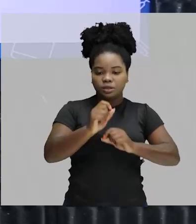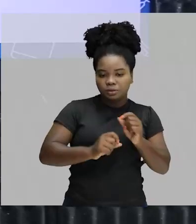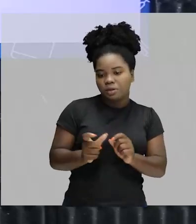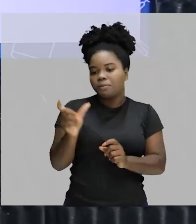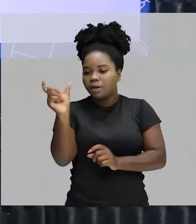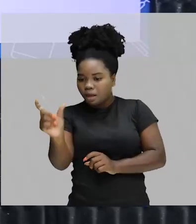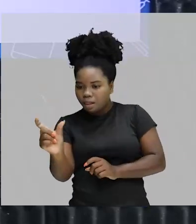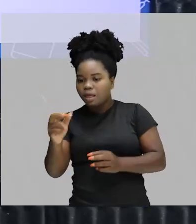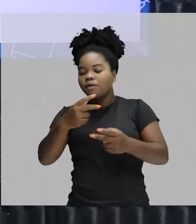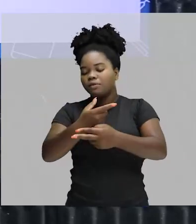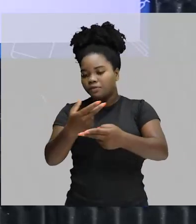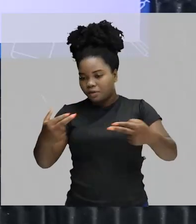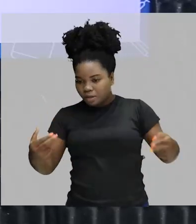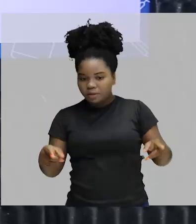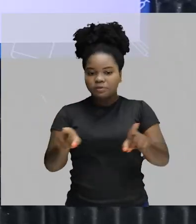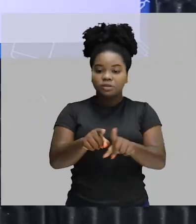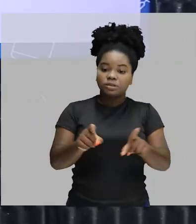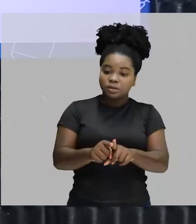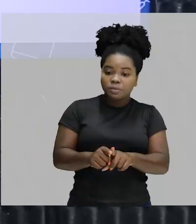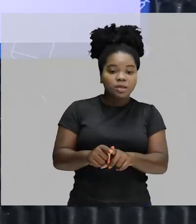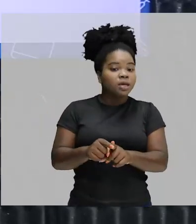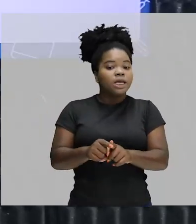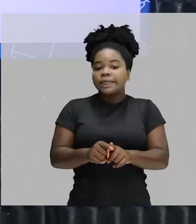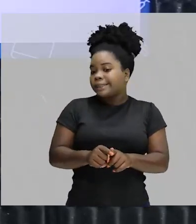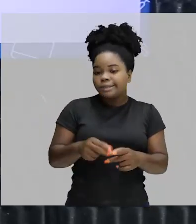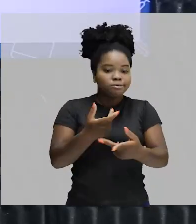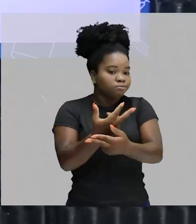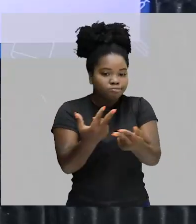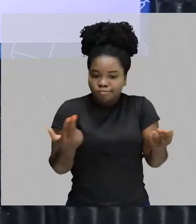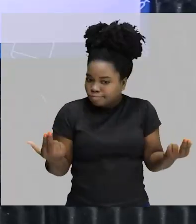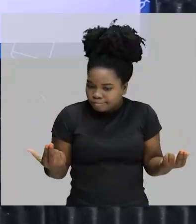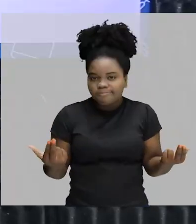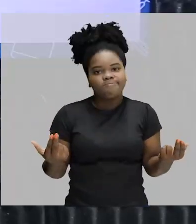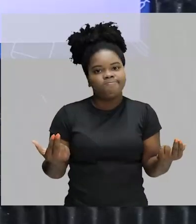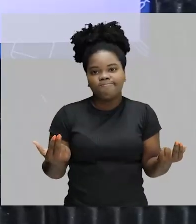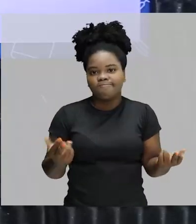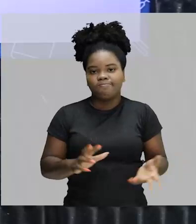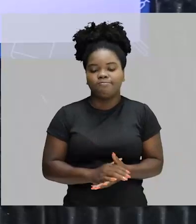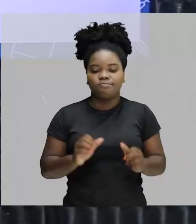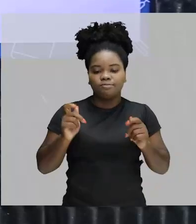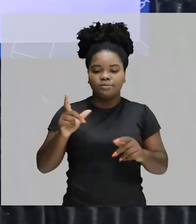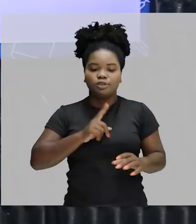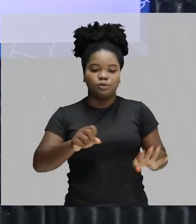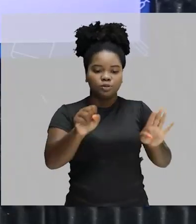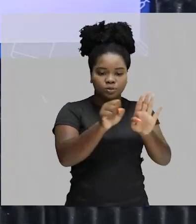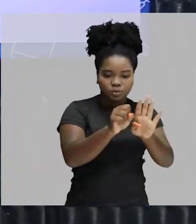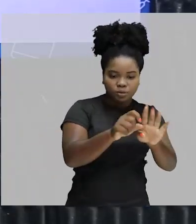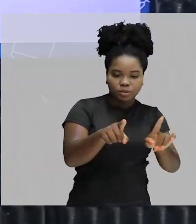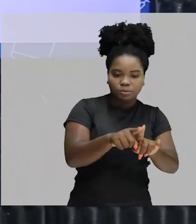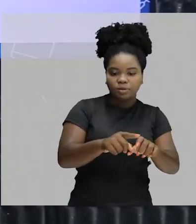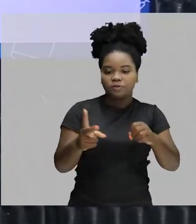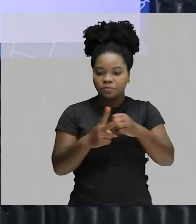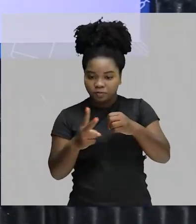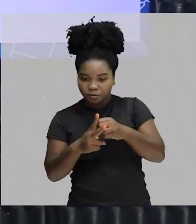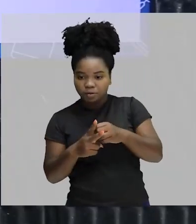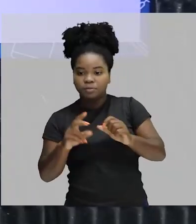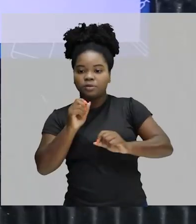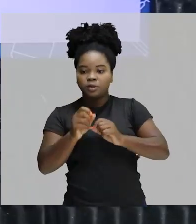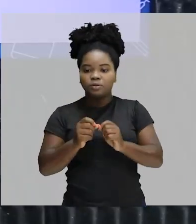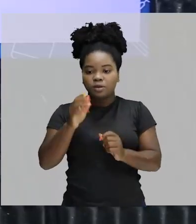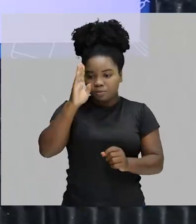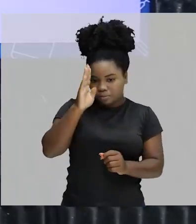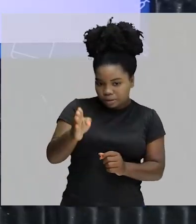vocês pegarem ali as principais, o substantivo e o verbo, que funcionam como núcleo e sofrem